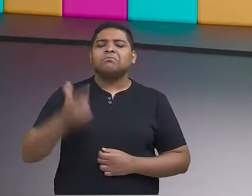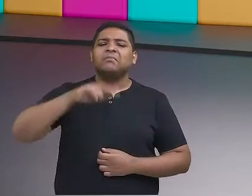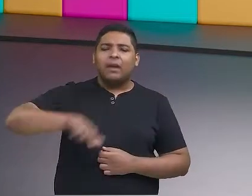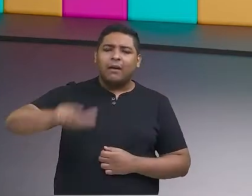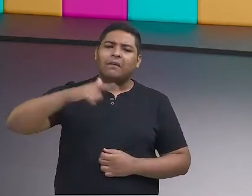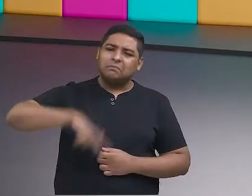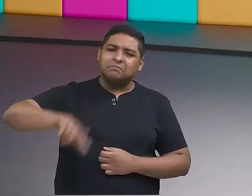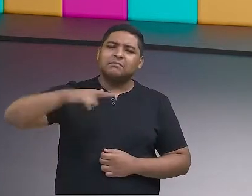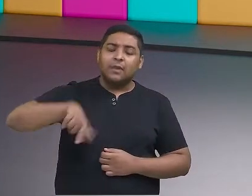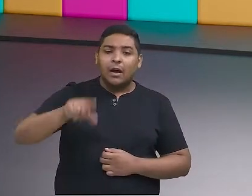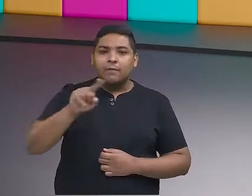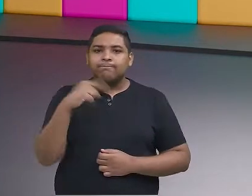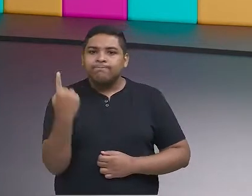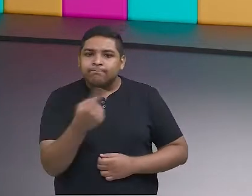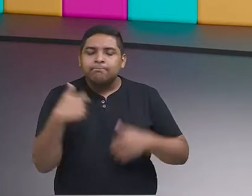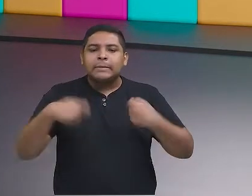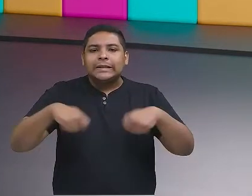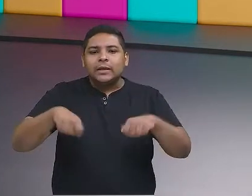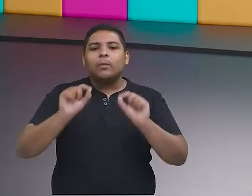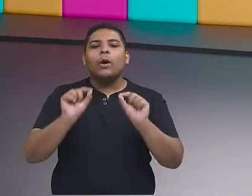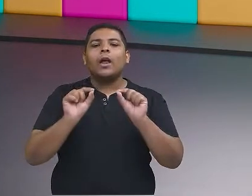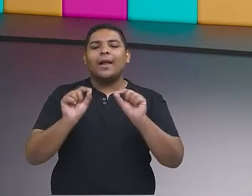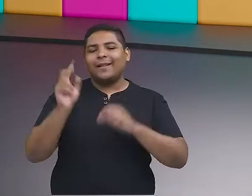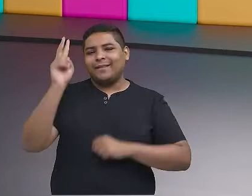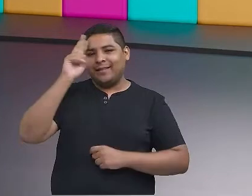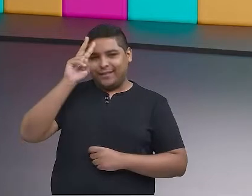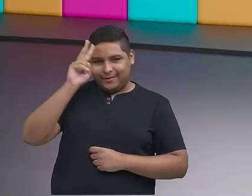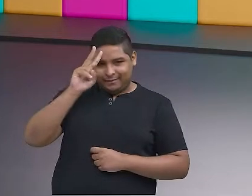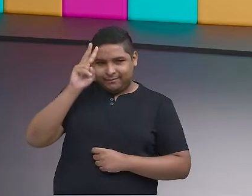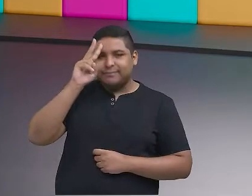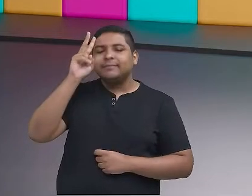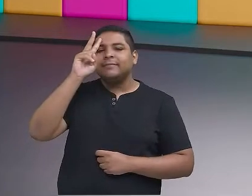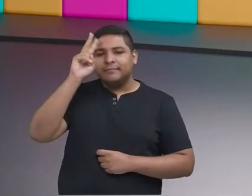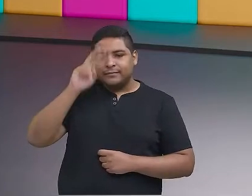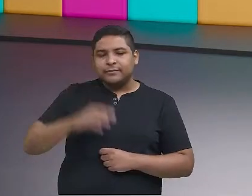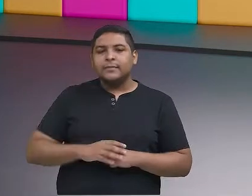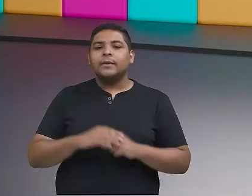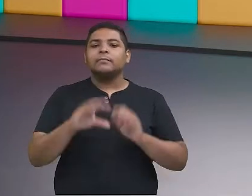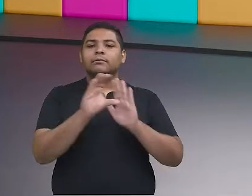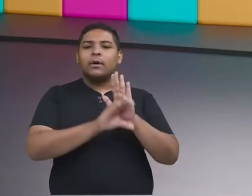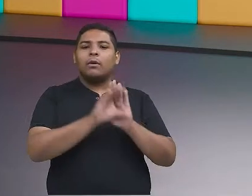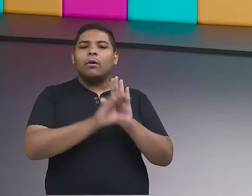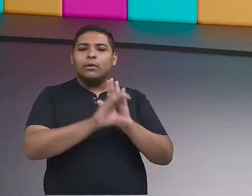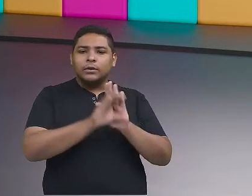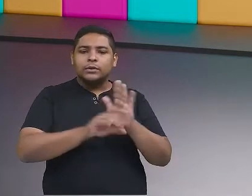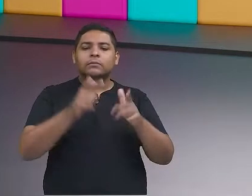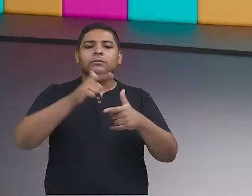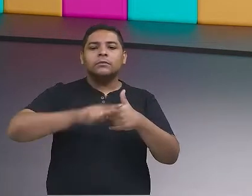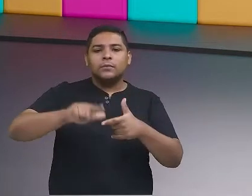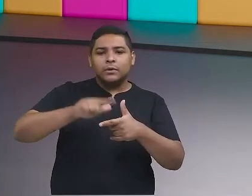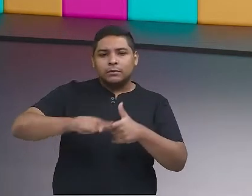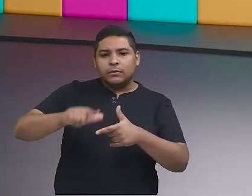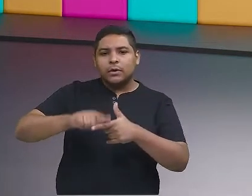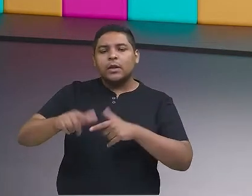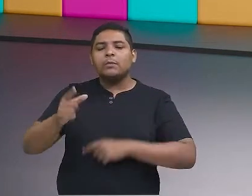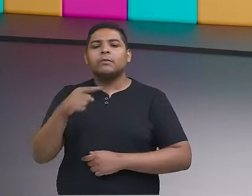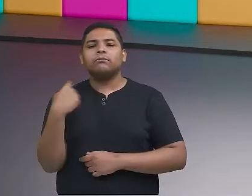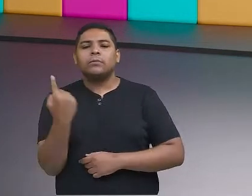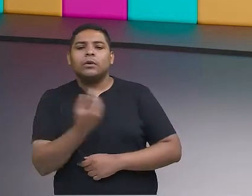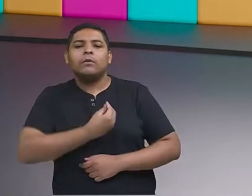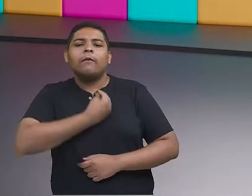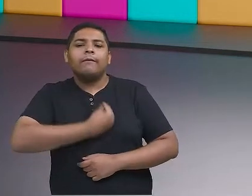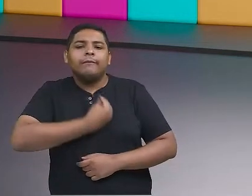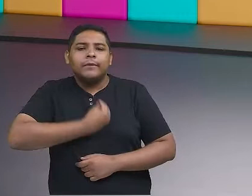gente lembrar. Eu vou dar algumas palavras, conceitos de situações em que vivenciamos no nosso dia